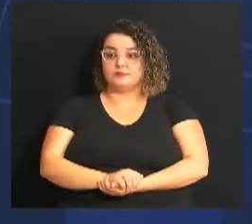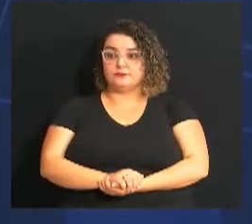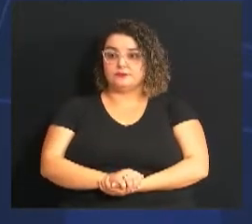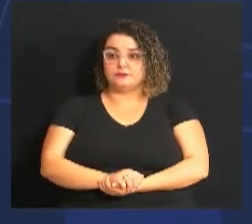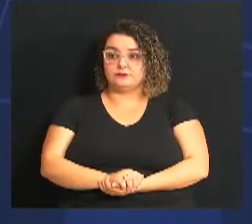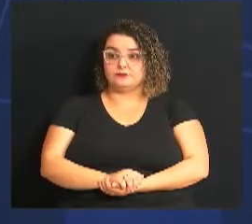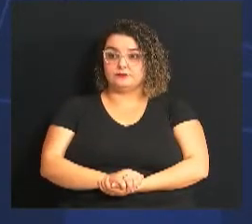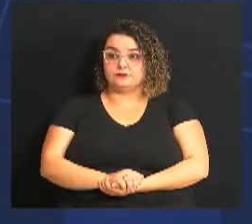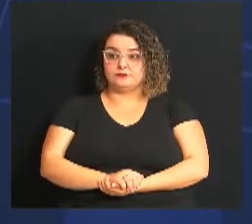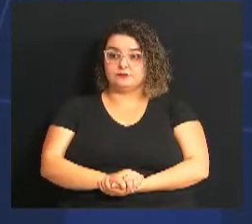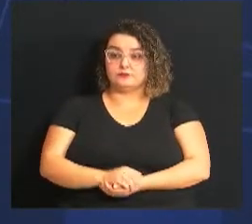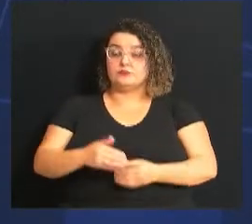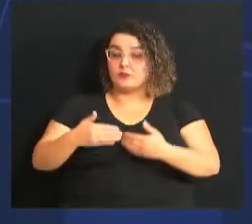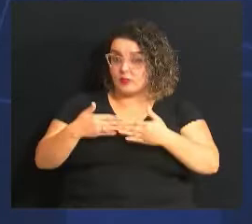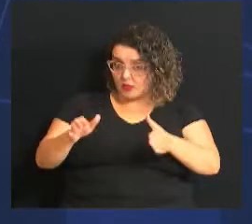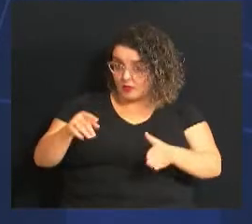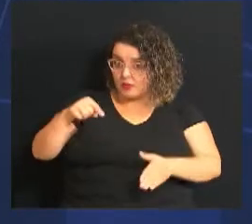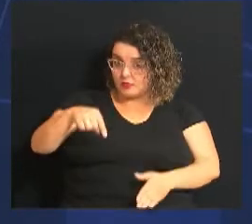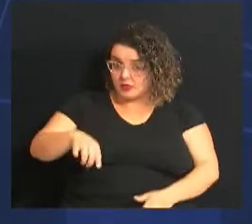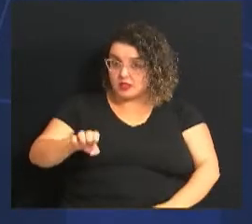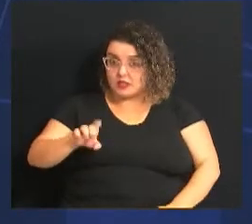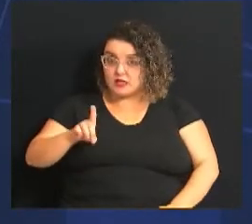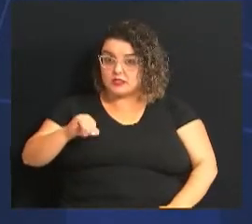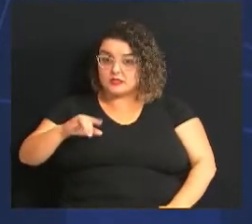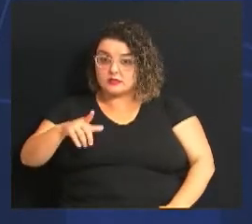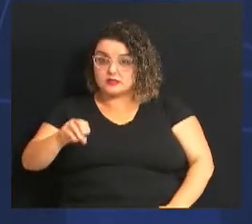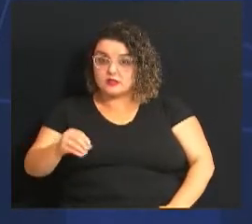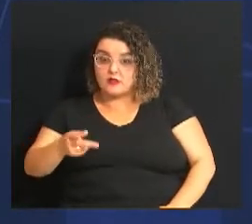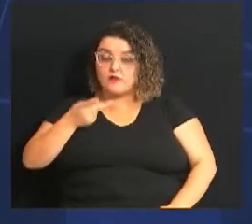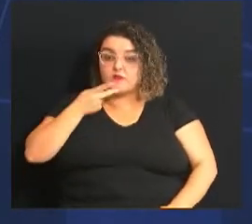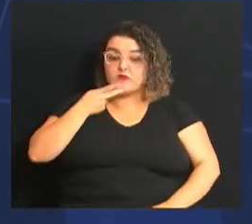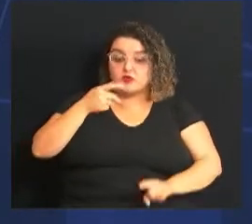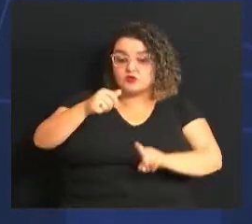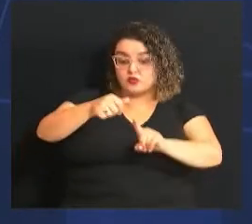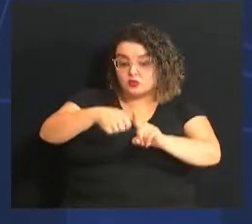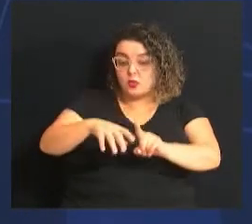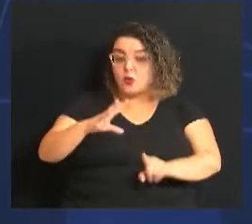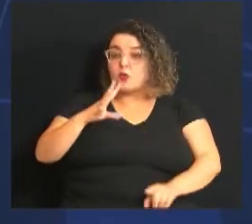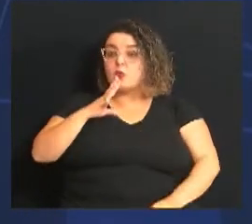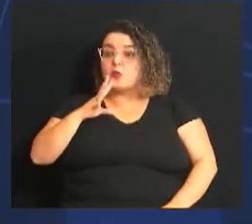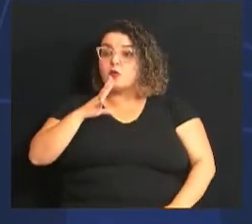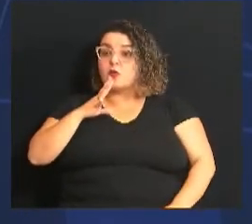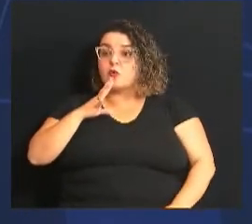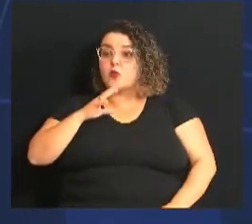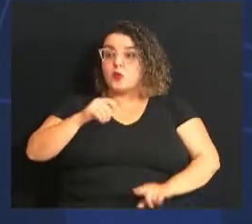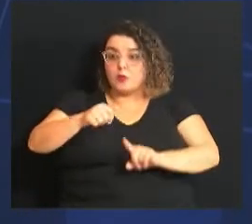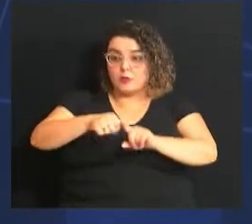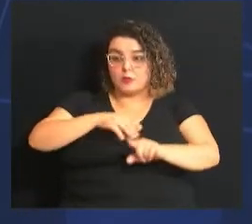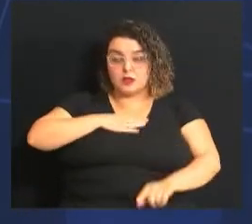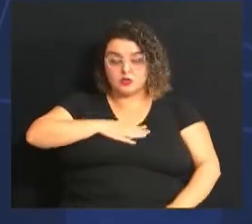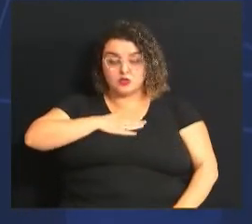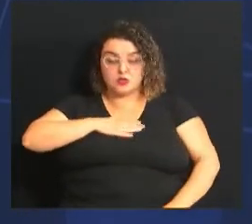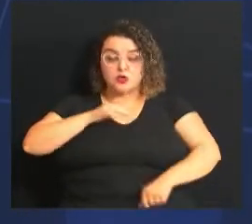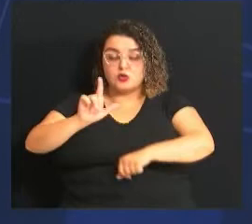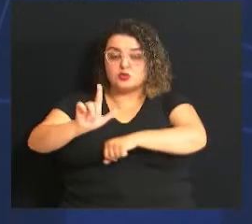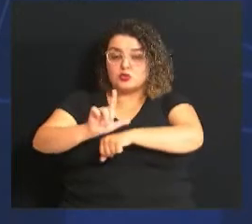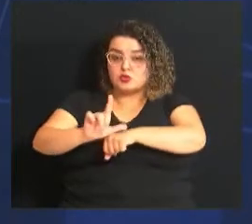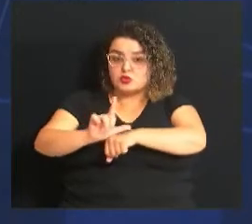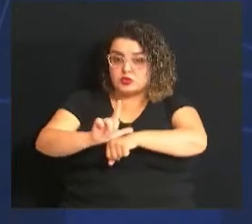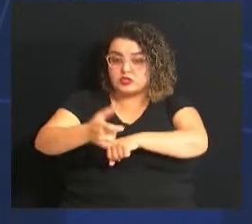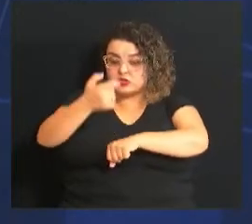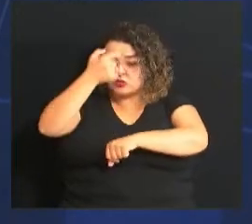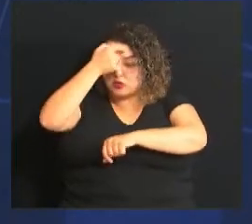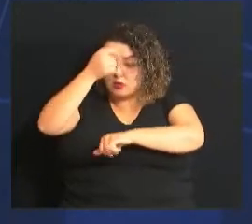E a gente abre esta edição falando sobre o mês que também é conhecido como Agosto Lilás, de